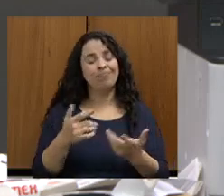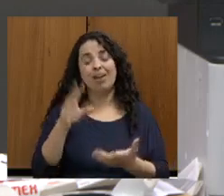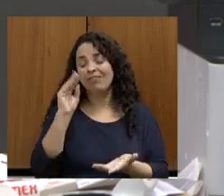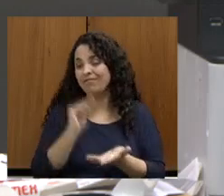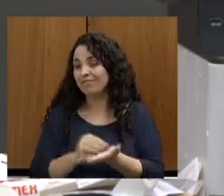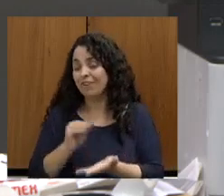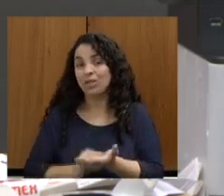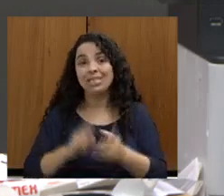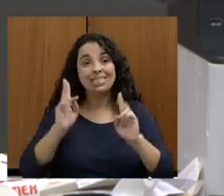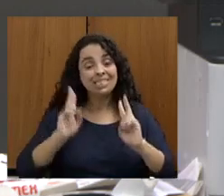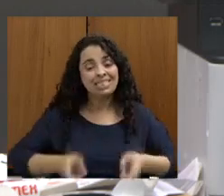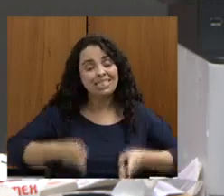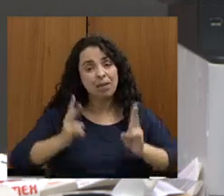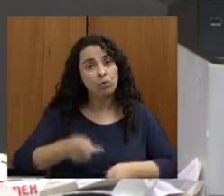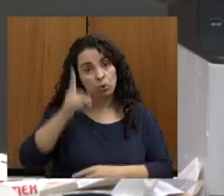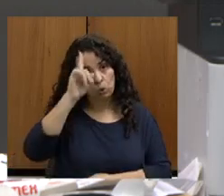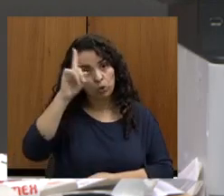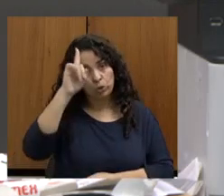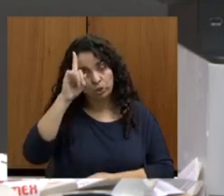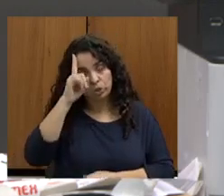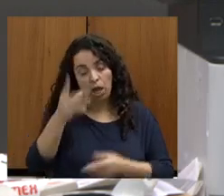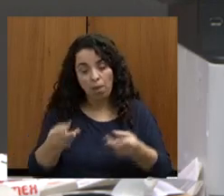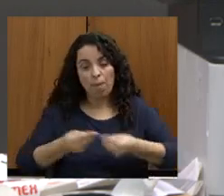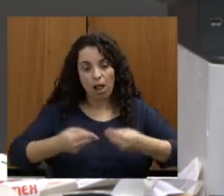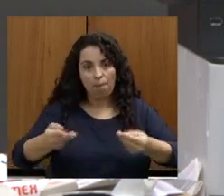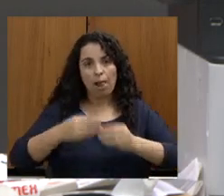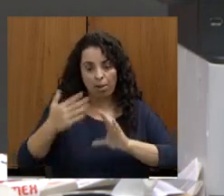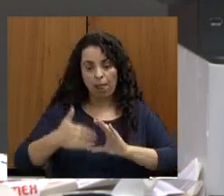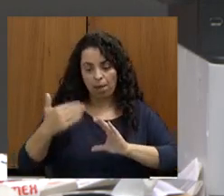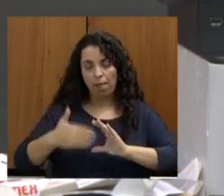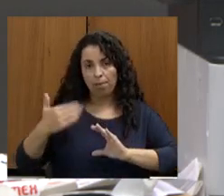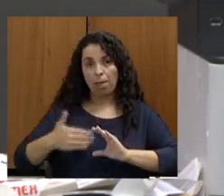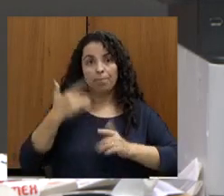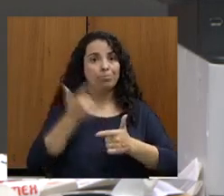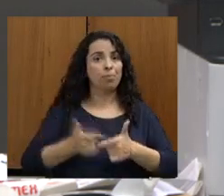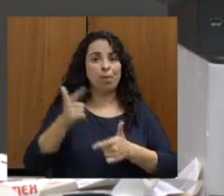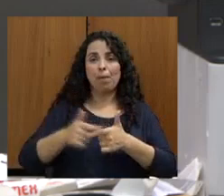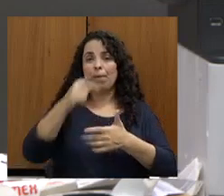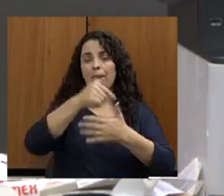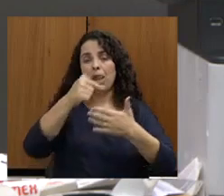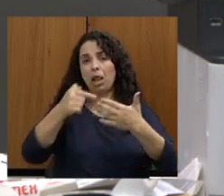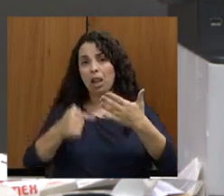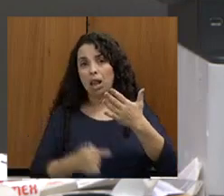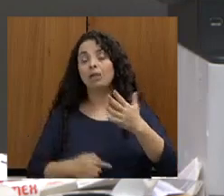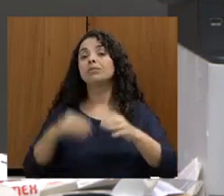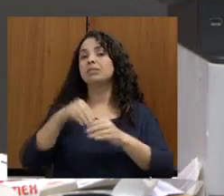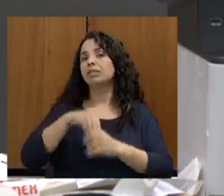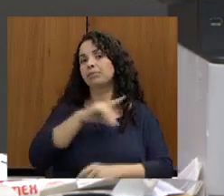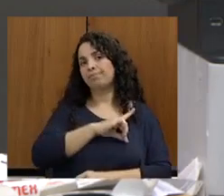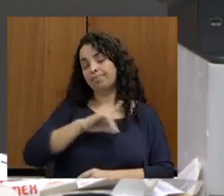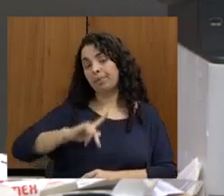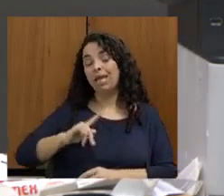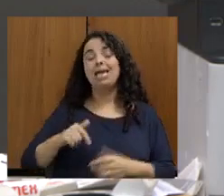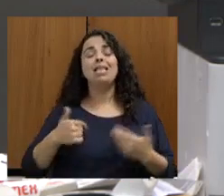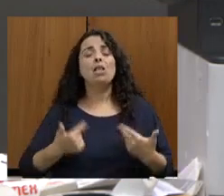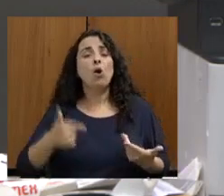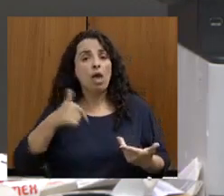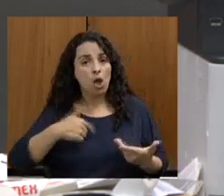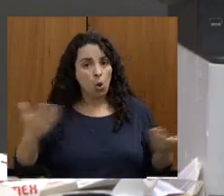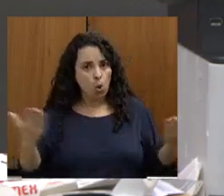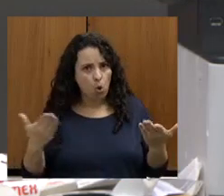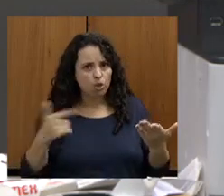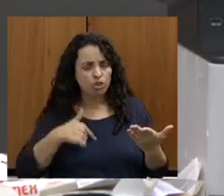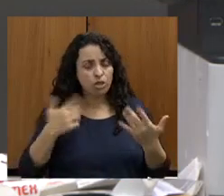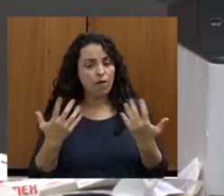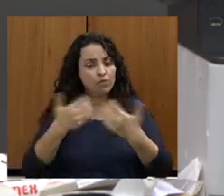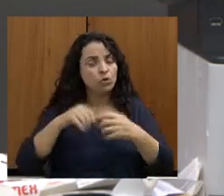diuturnamente na Defensoria. Então, a minha função aqui é mais ouvir o que está acontecendo, para que nós,